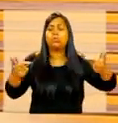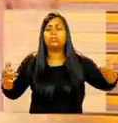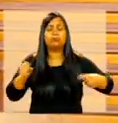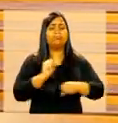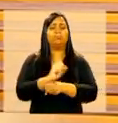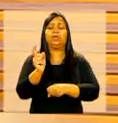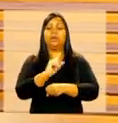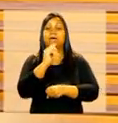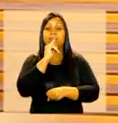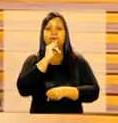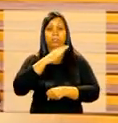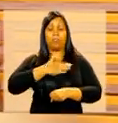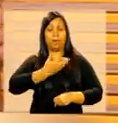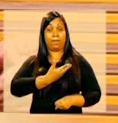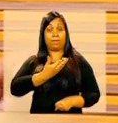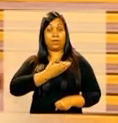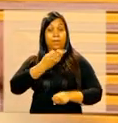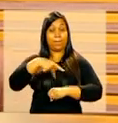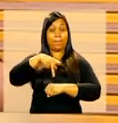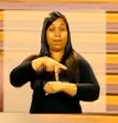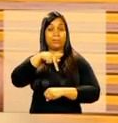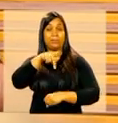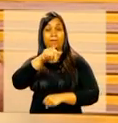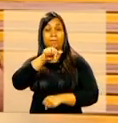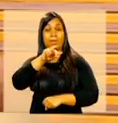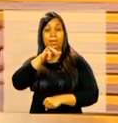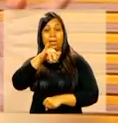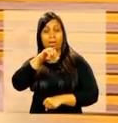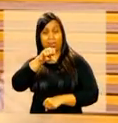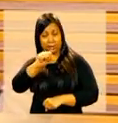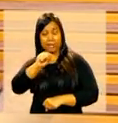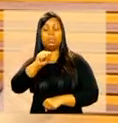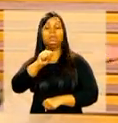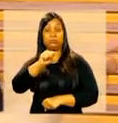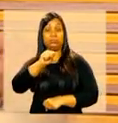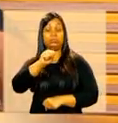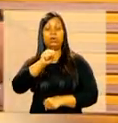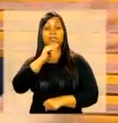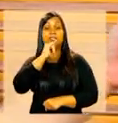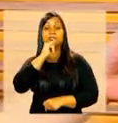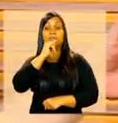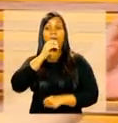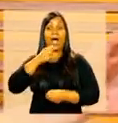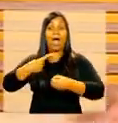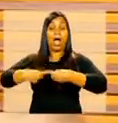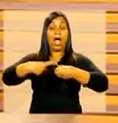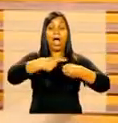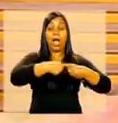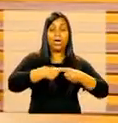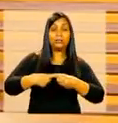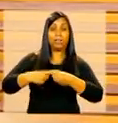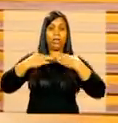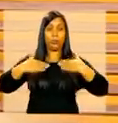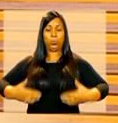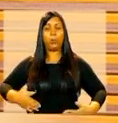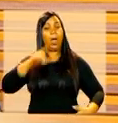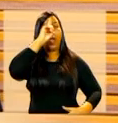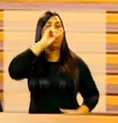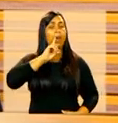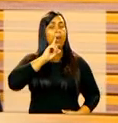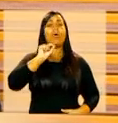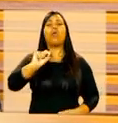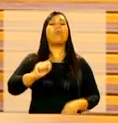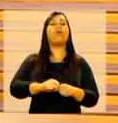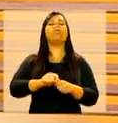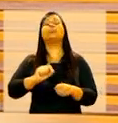esperava. Um amigo meu foi para Paris no auge dos coletes amarelos, a cidade sitiada. O que eu faço? Ou não